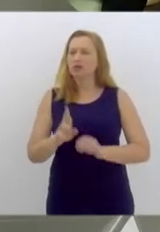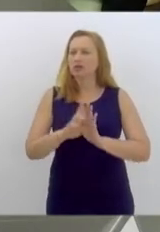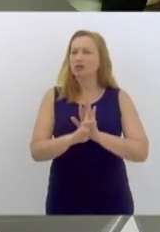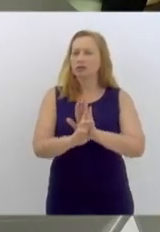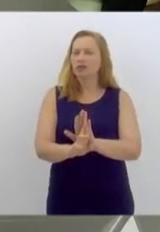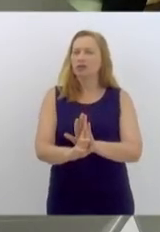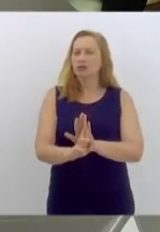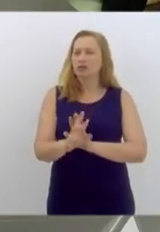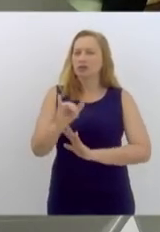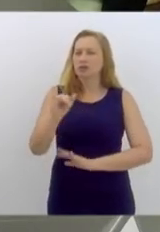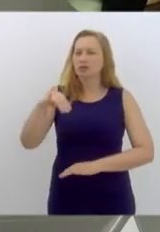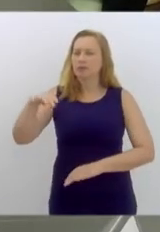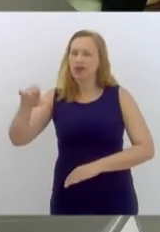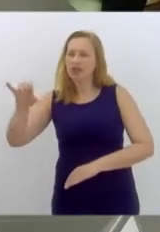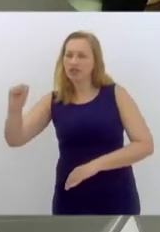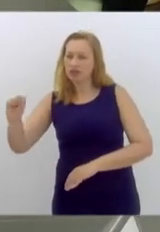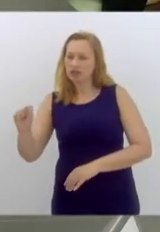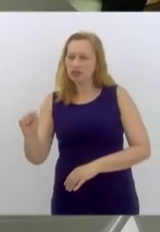representa a Emerge.